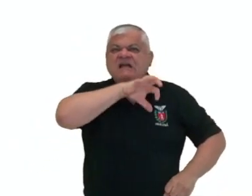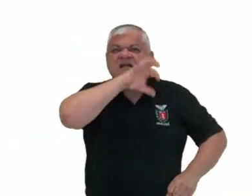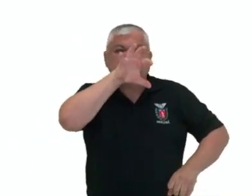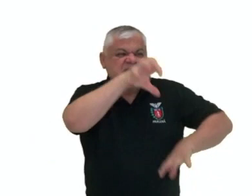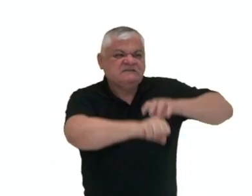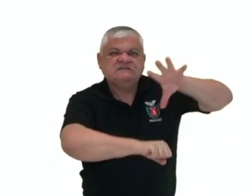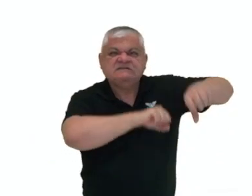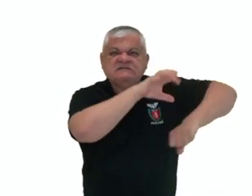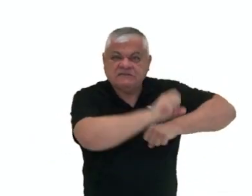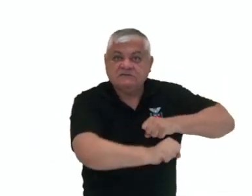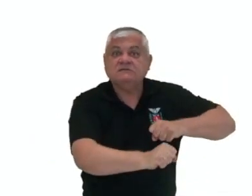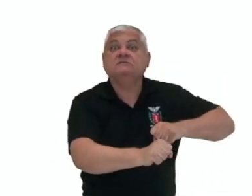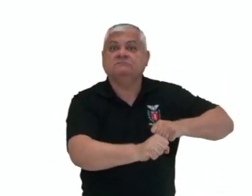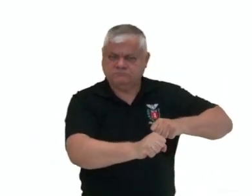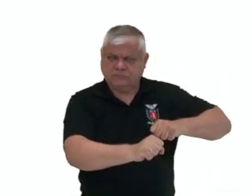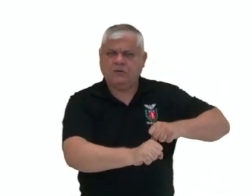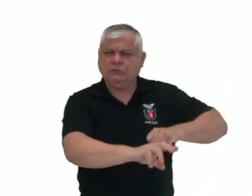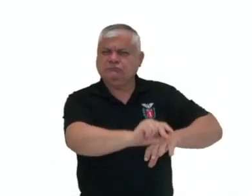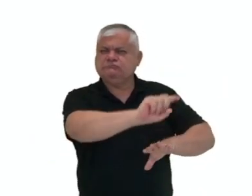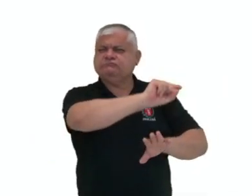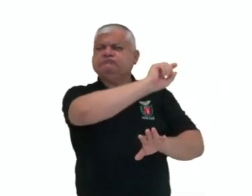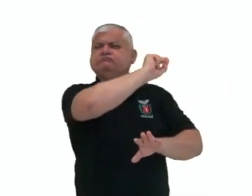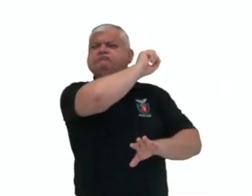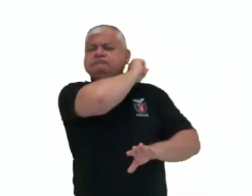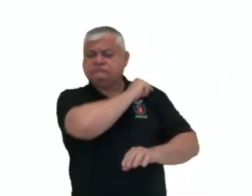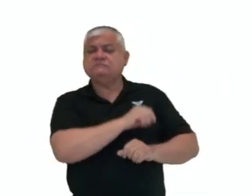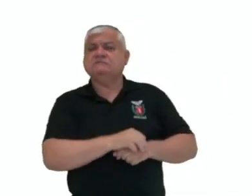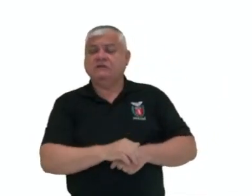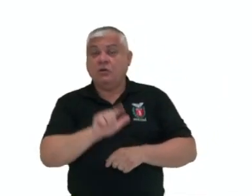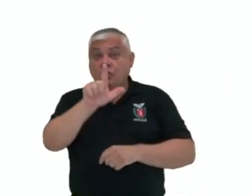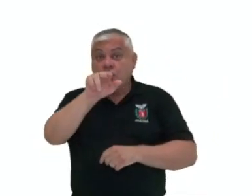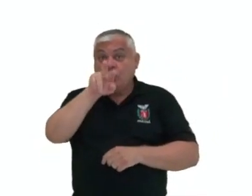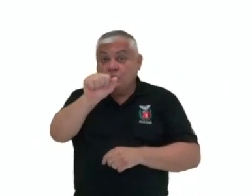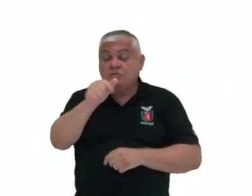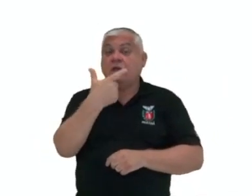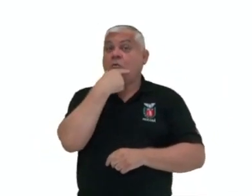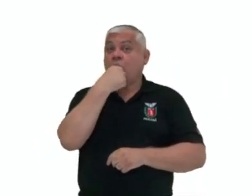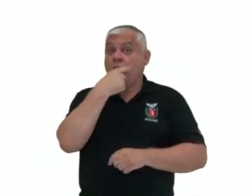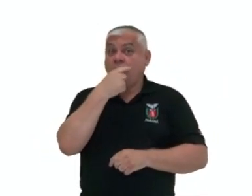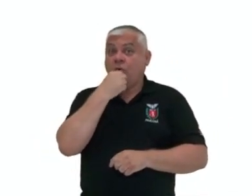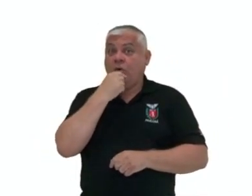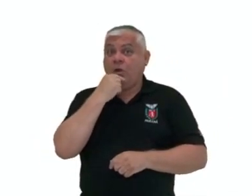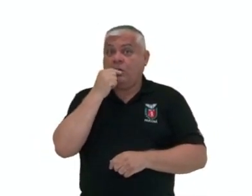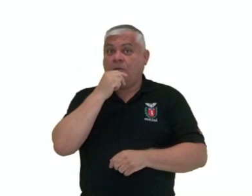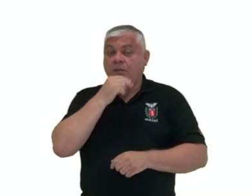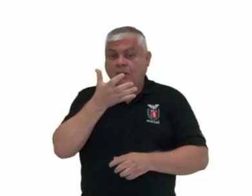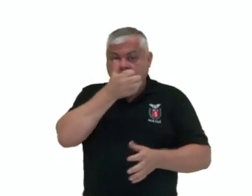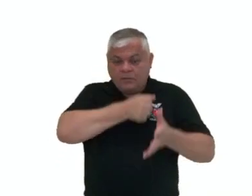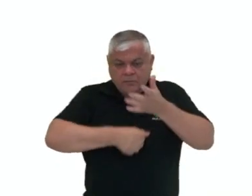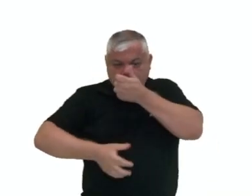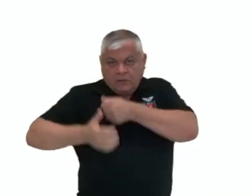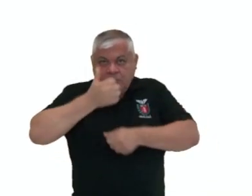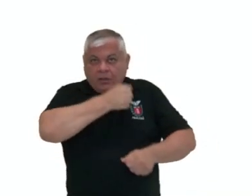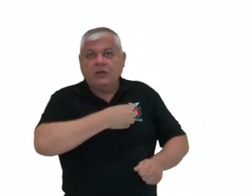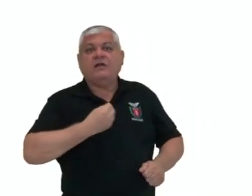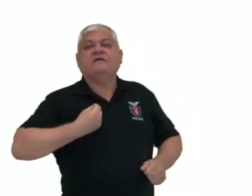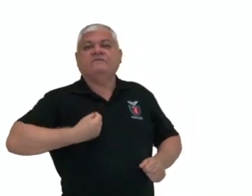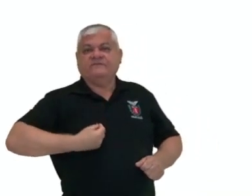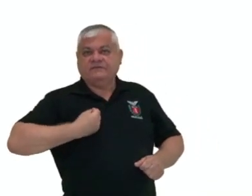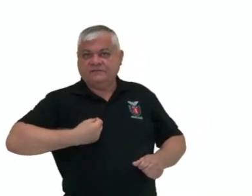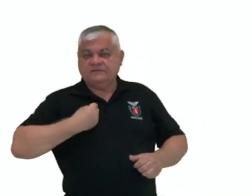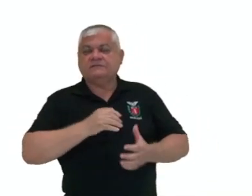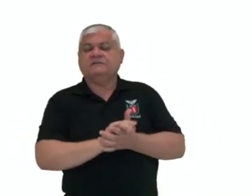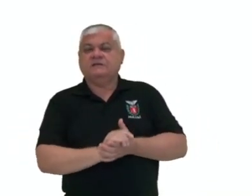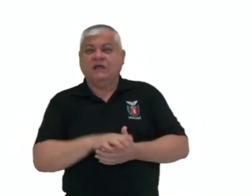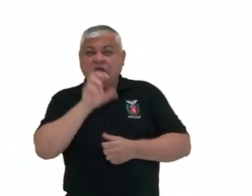isso que durante um período a luta foi essencial para que o homem garantisse a sua sobrevivência. E não somente para